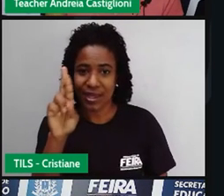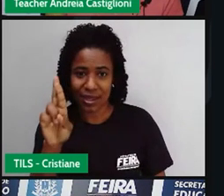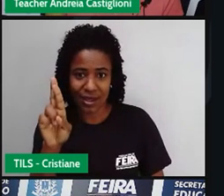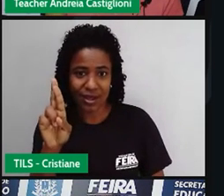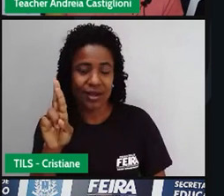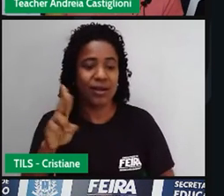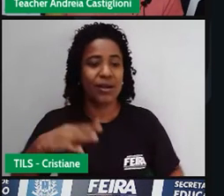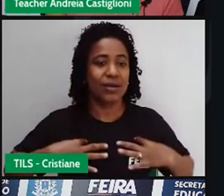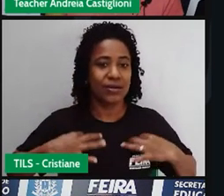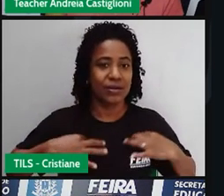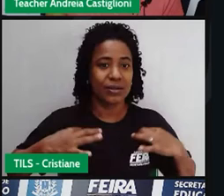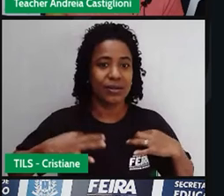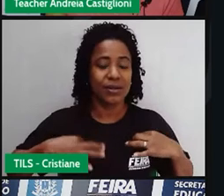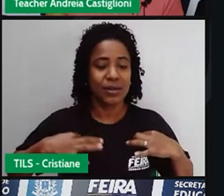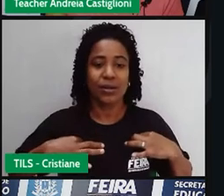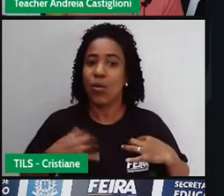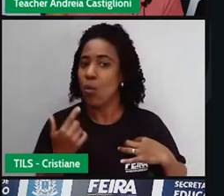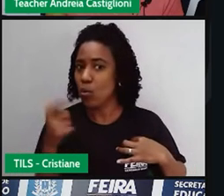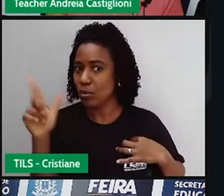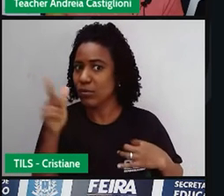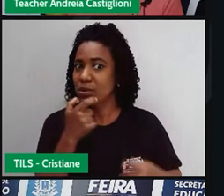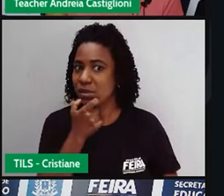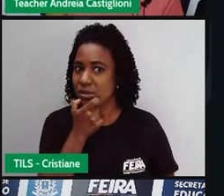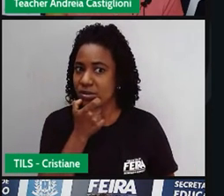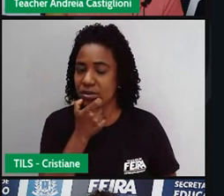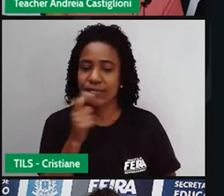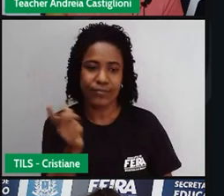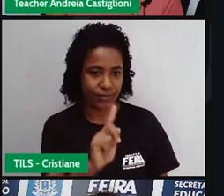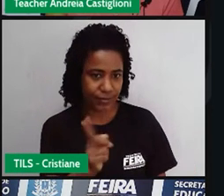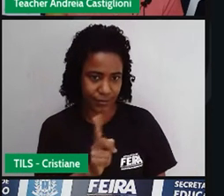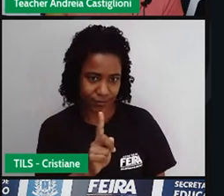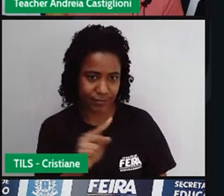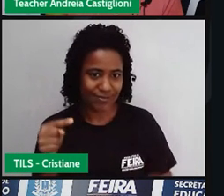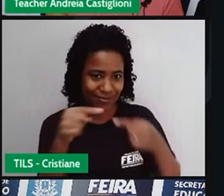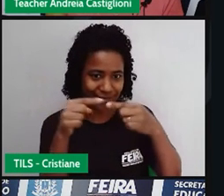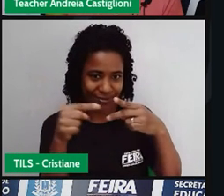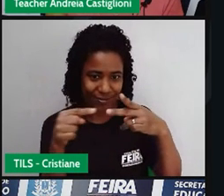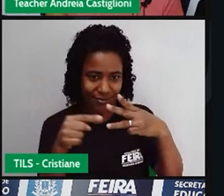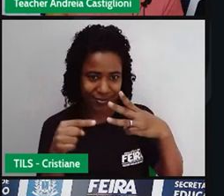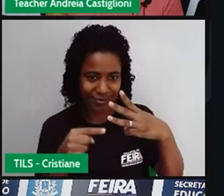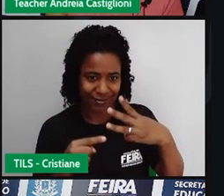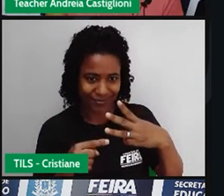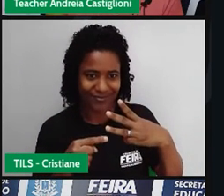peça de vestuário e acessórios na língua inglesa ok